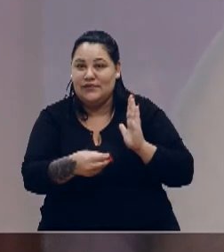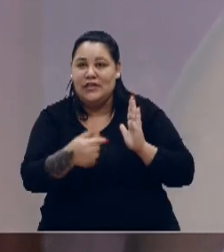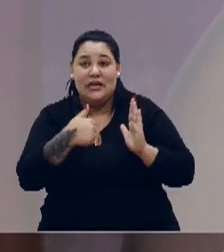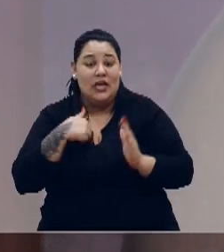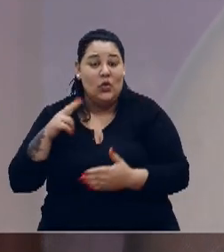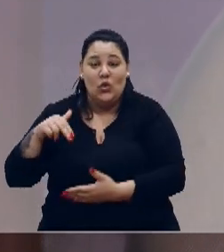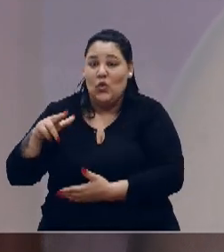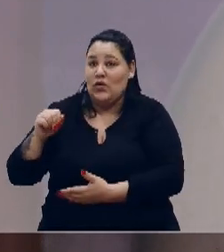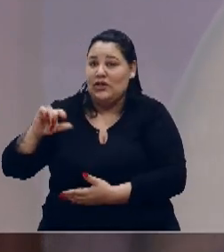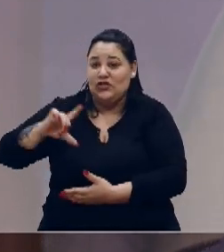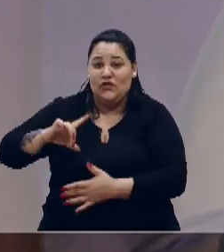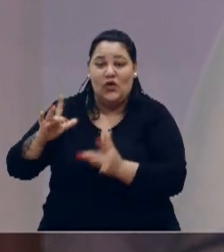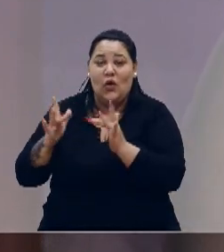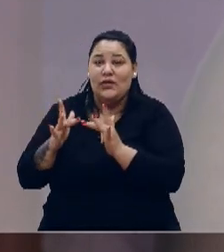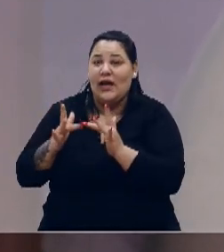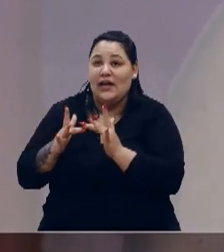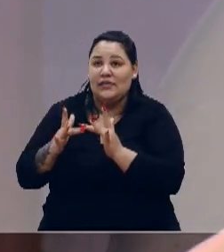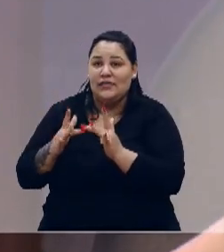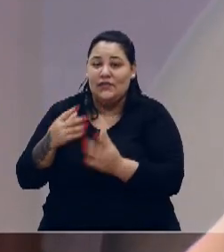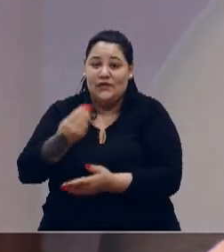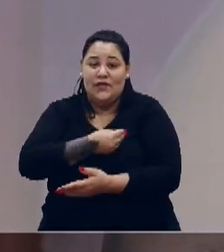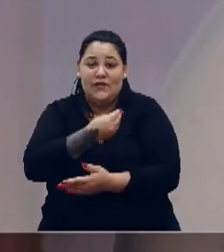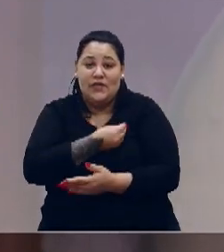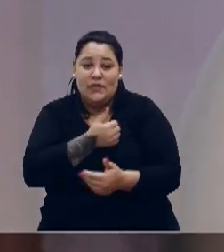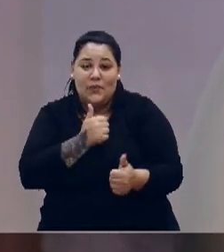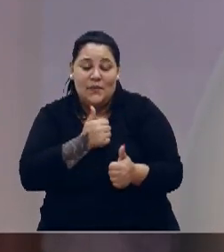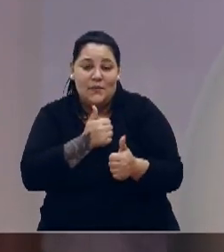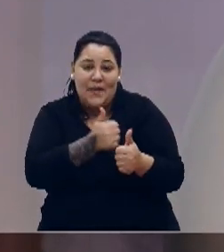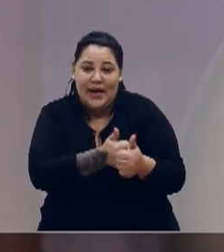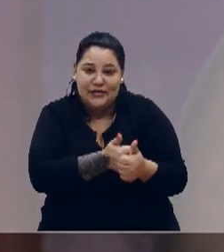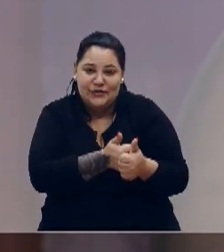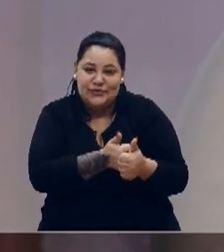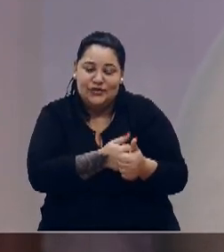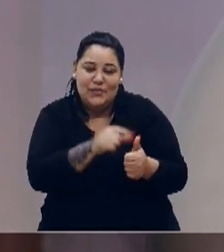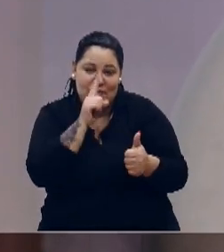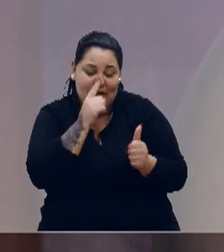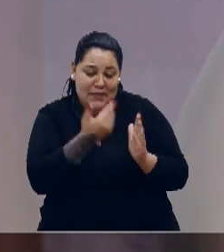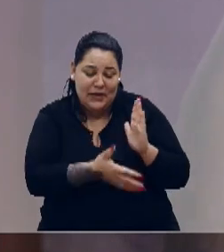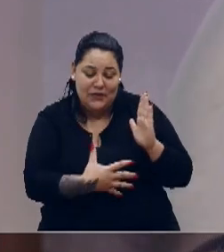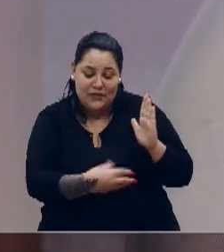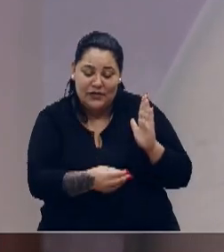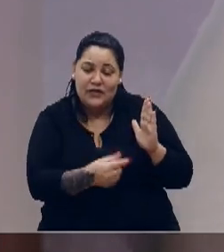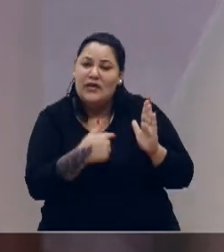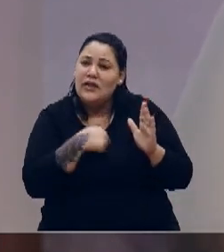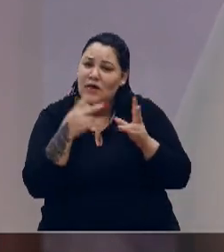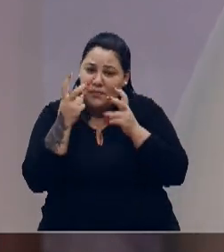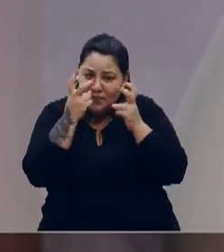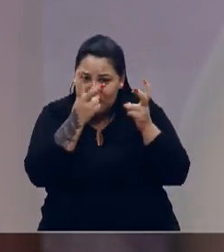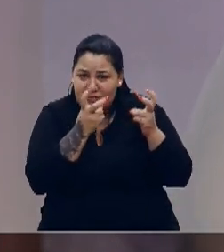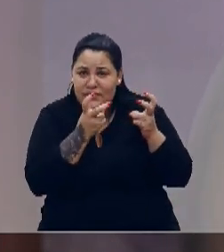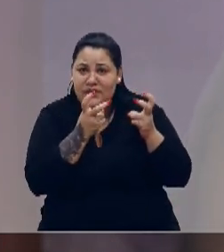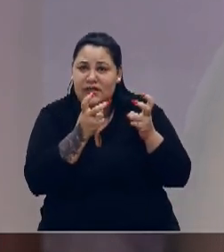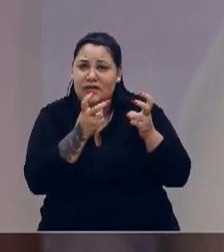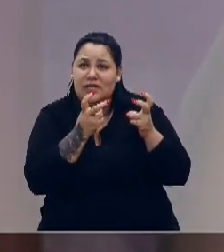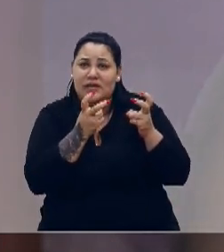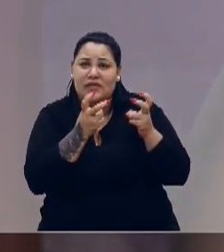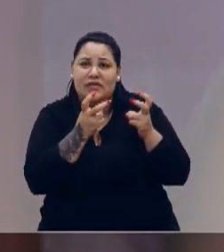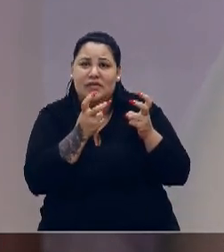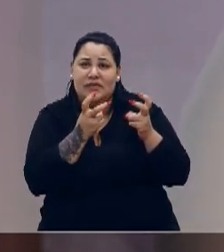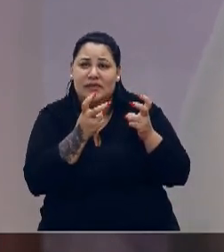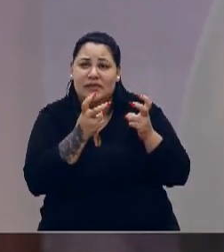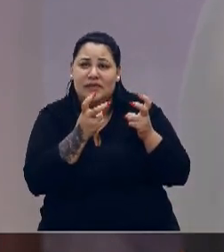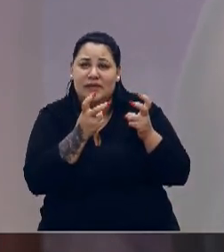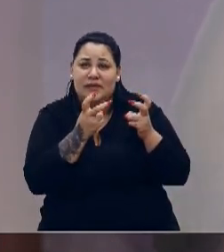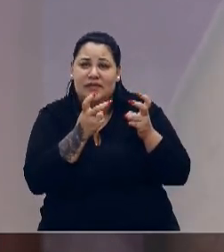tinha vivido tão próximo de mães de perda gestacional, percebi o quanto eu já tinha sido sem noção com perdas